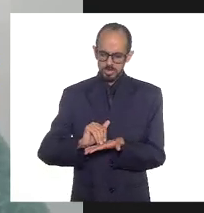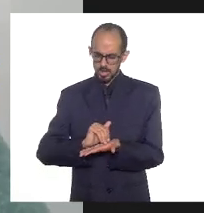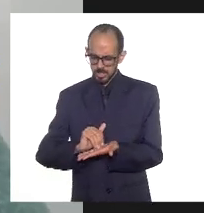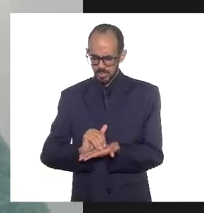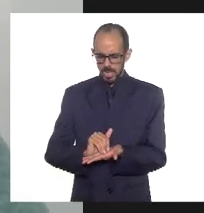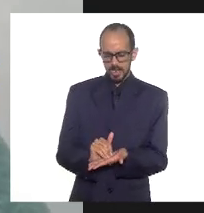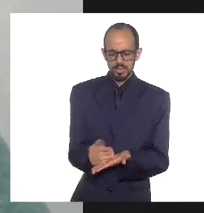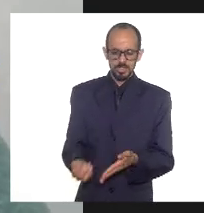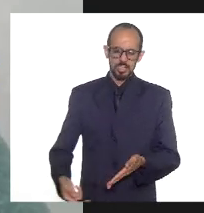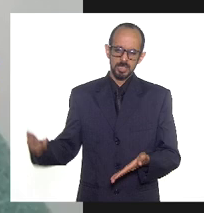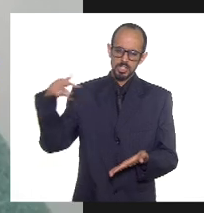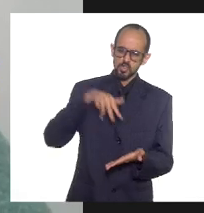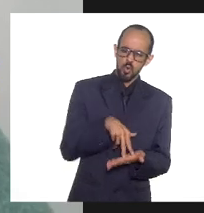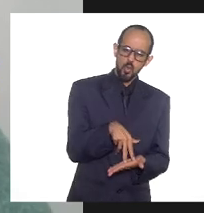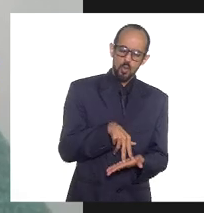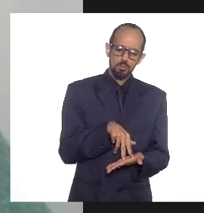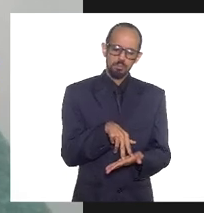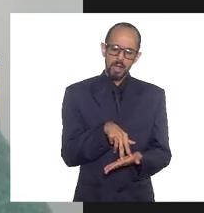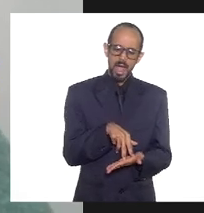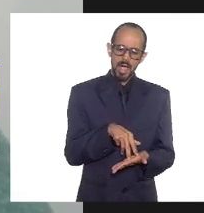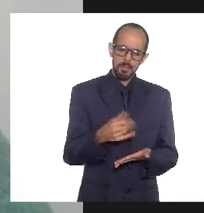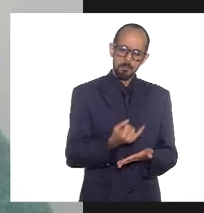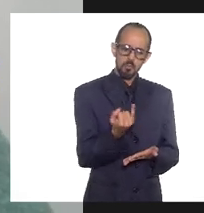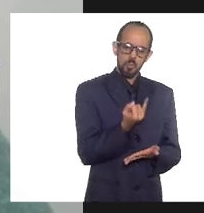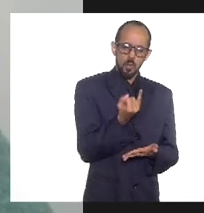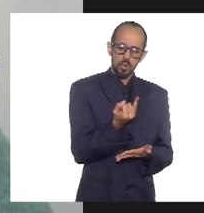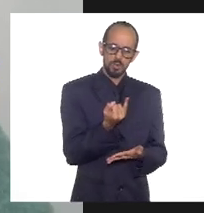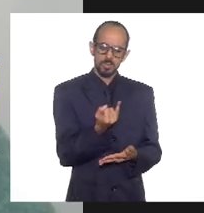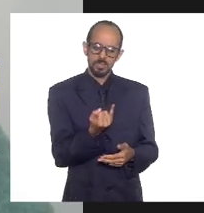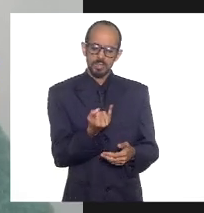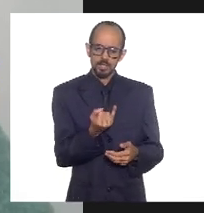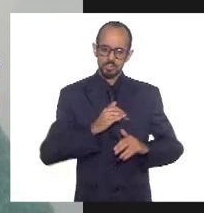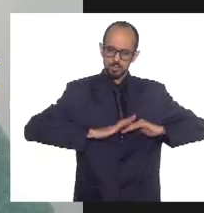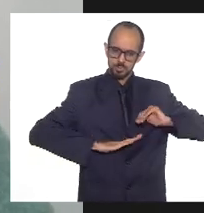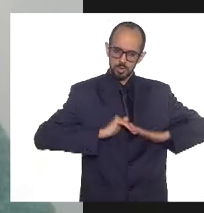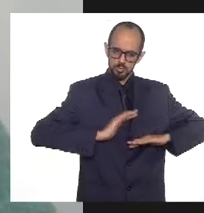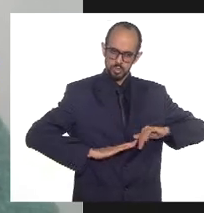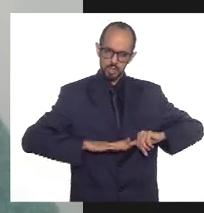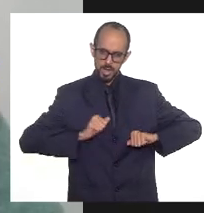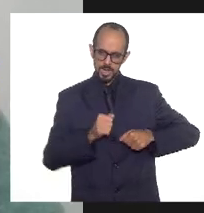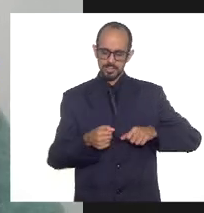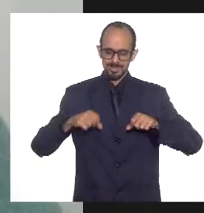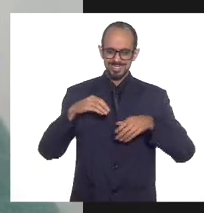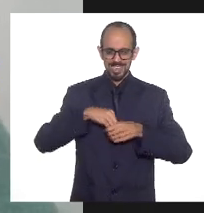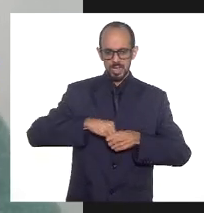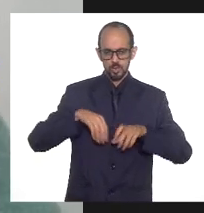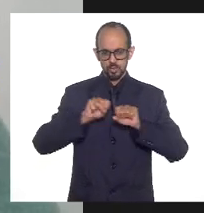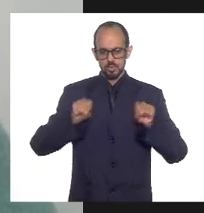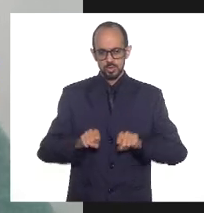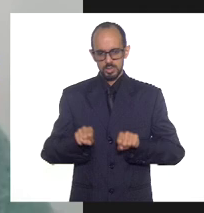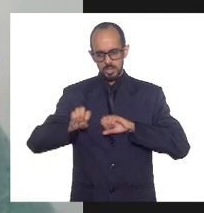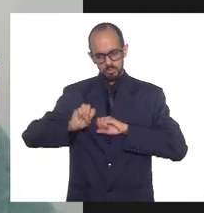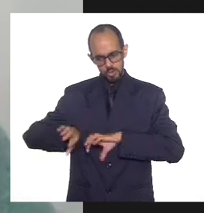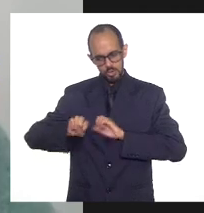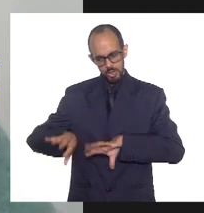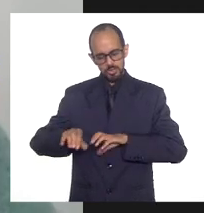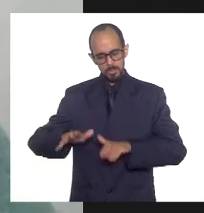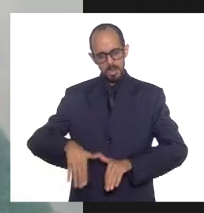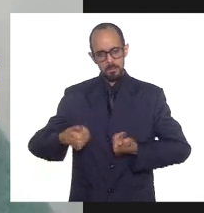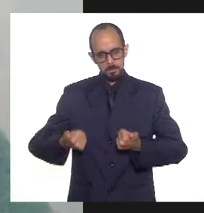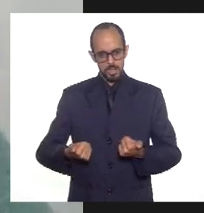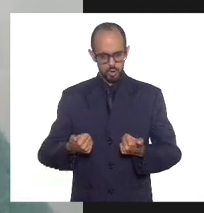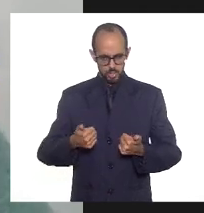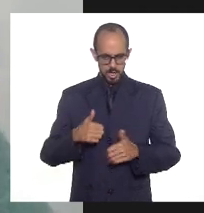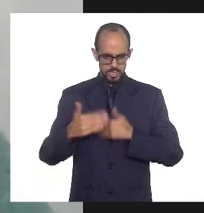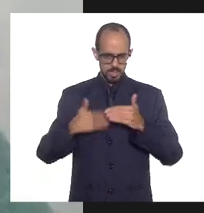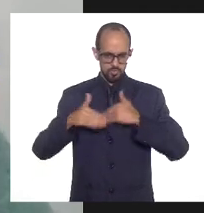ocupar funções importantes no sistema educacional, para que pudesse melhorar cada vez mais a nossa educação. Então,